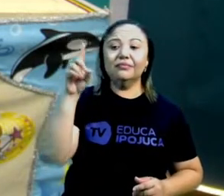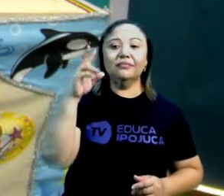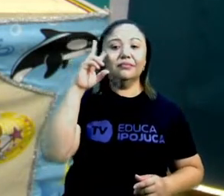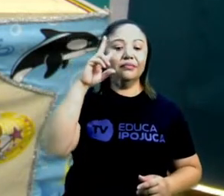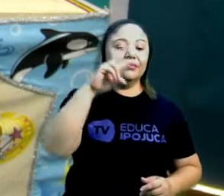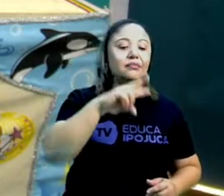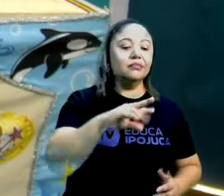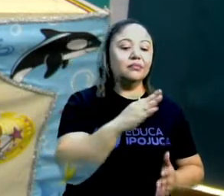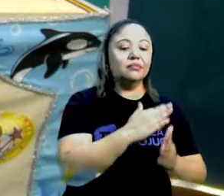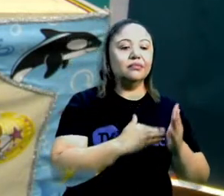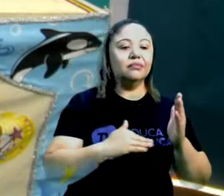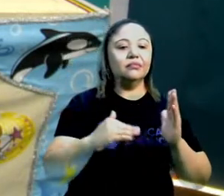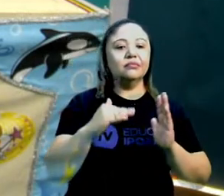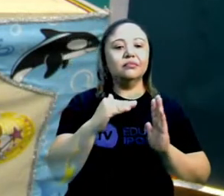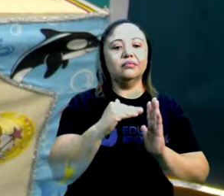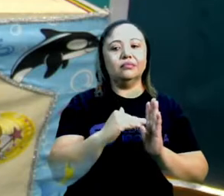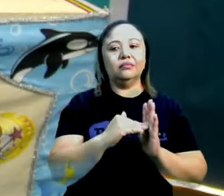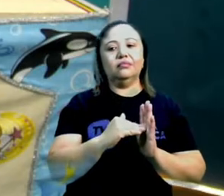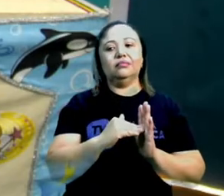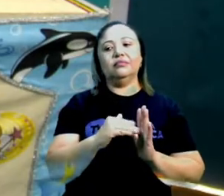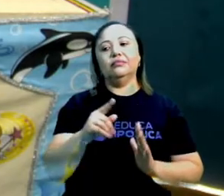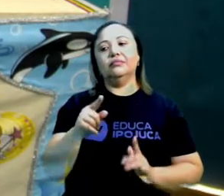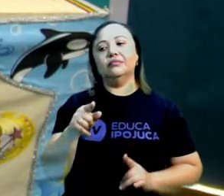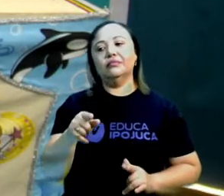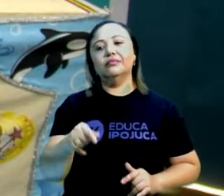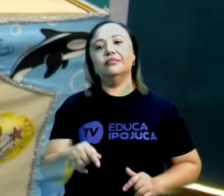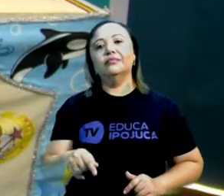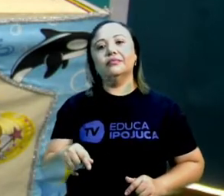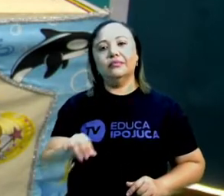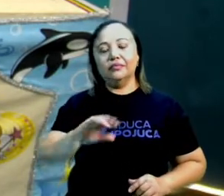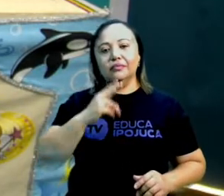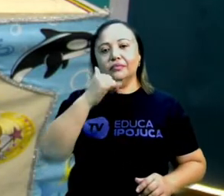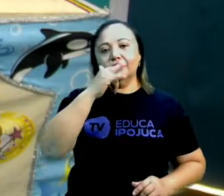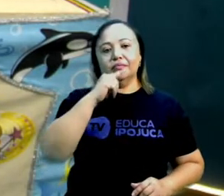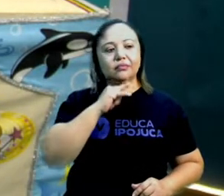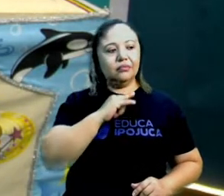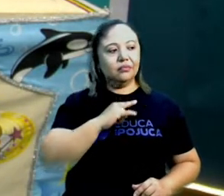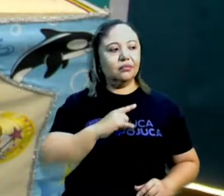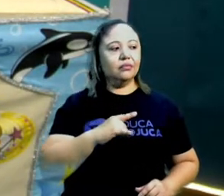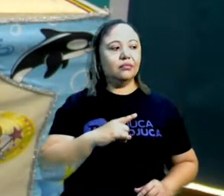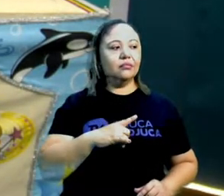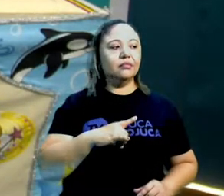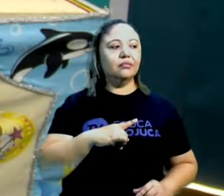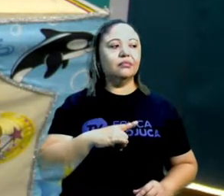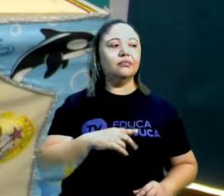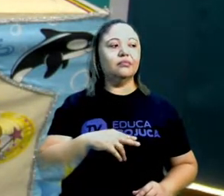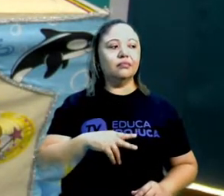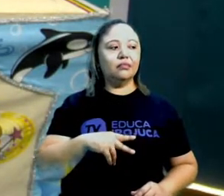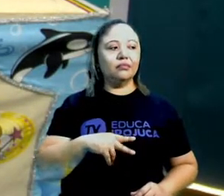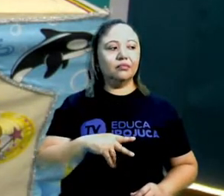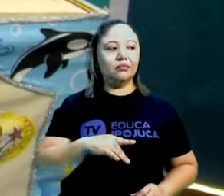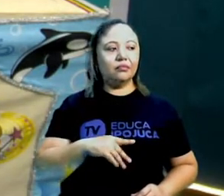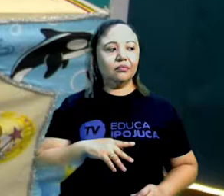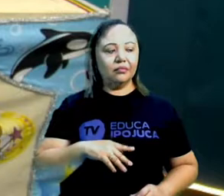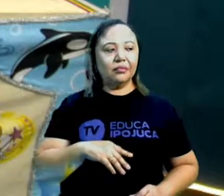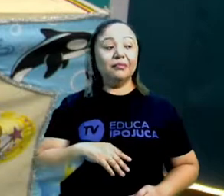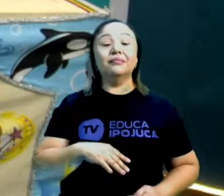vê tudo. Aí Jonas lá, olha onde Jonas estava. Olha.